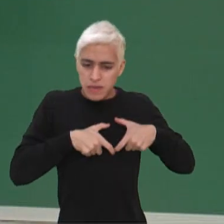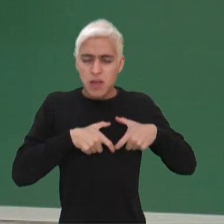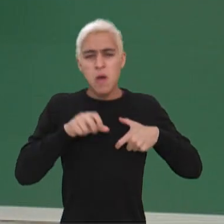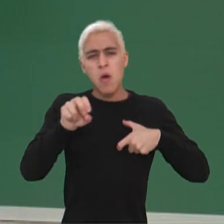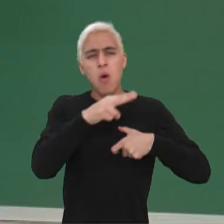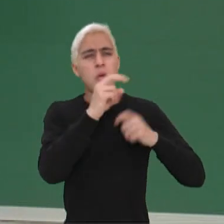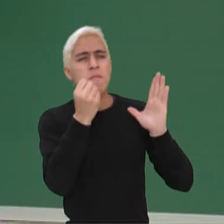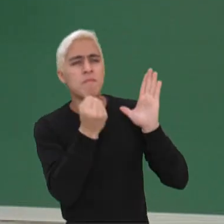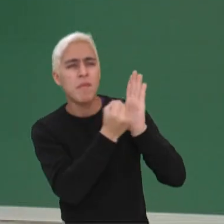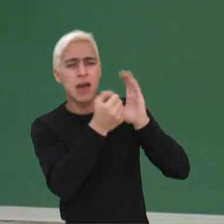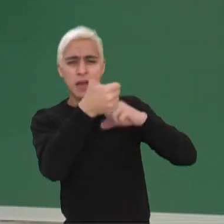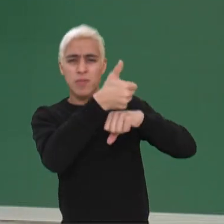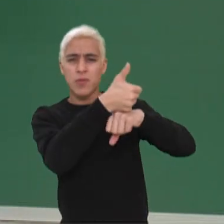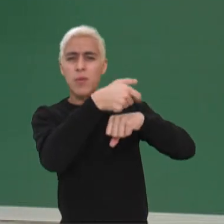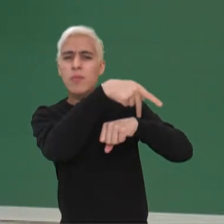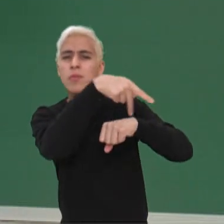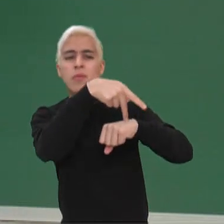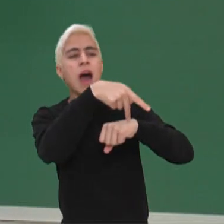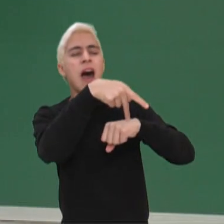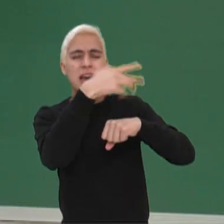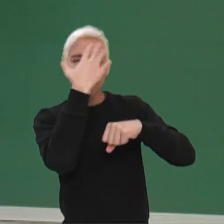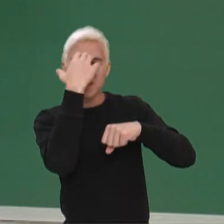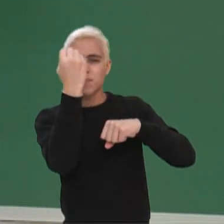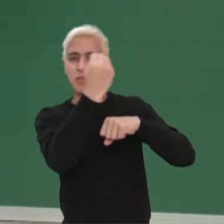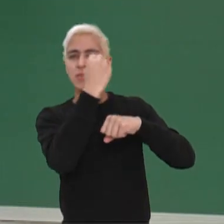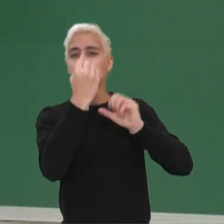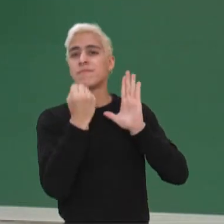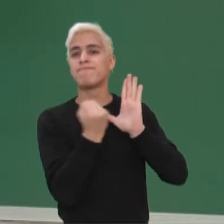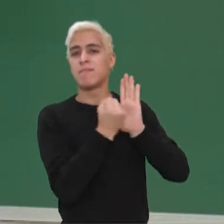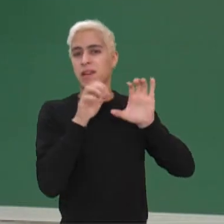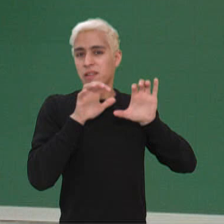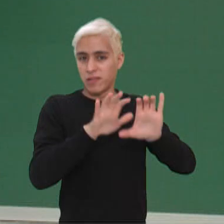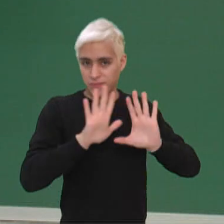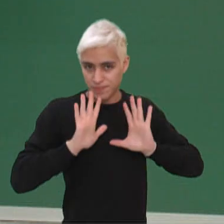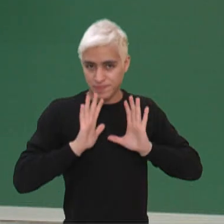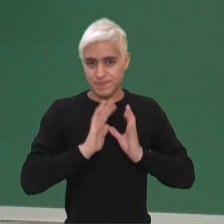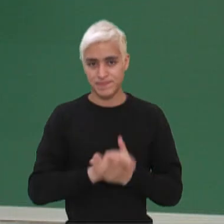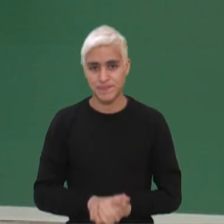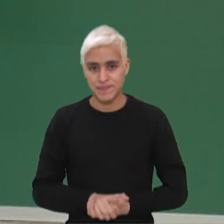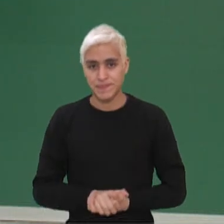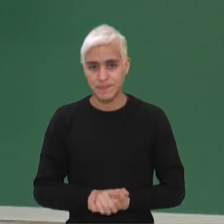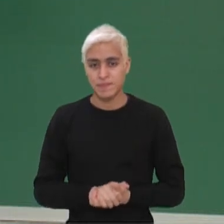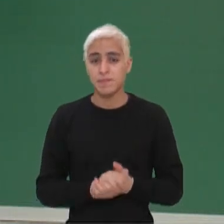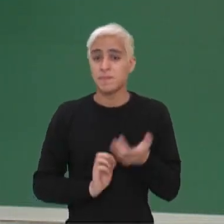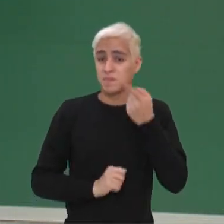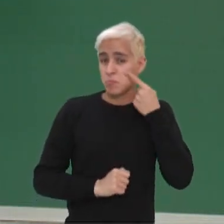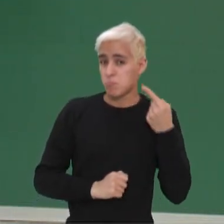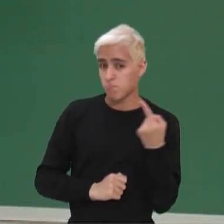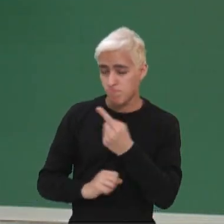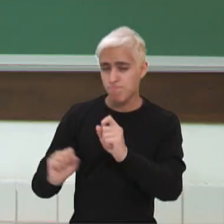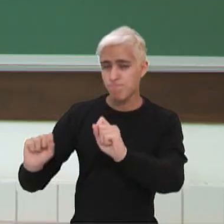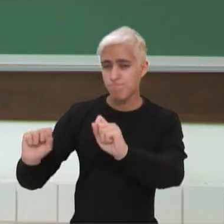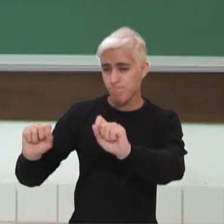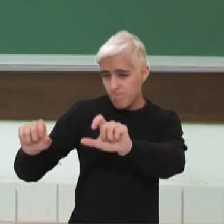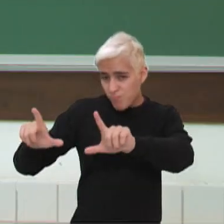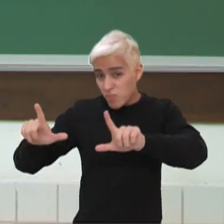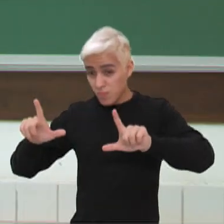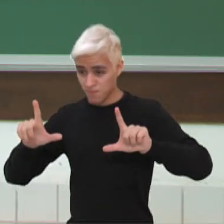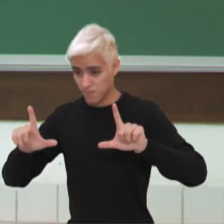da profissão. A coruja é símbolo de sabedoria, certo? Bom, aqui nós temos a imagem de um